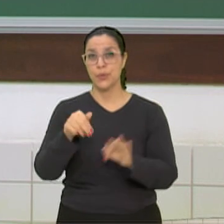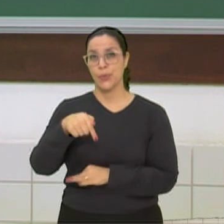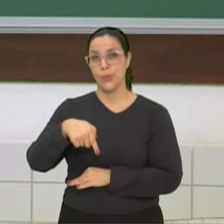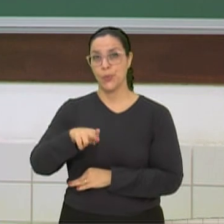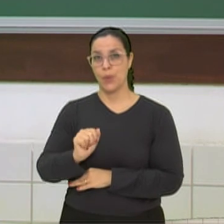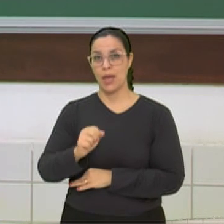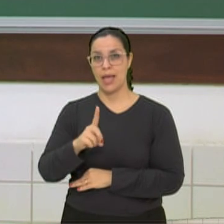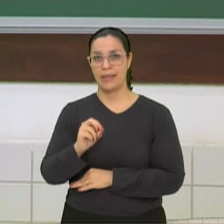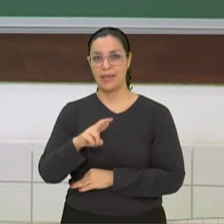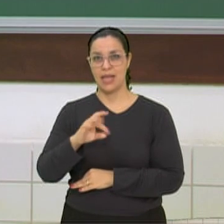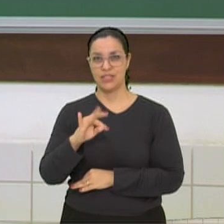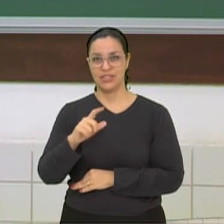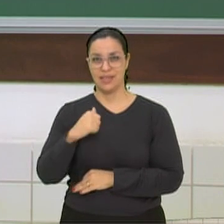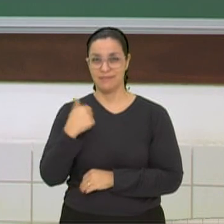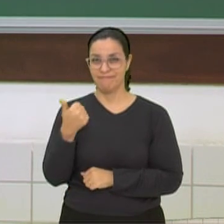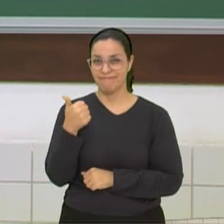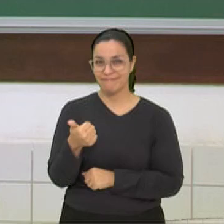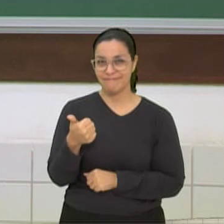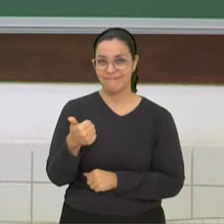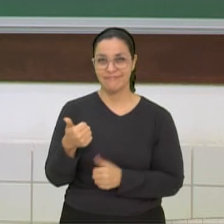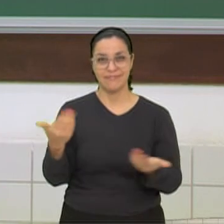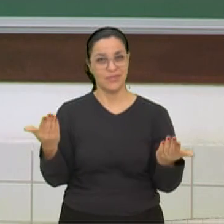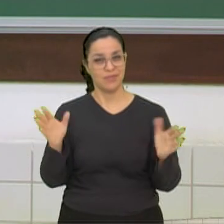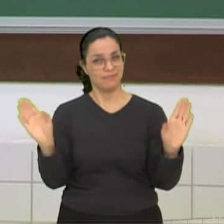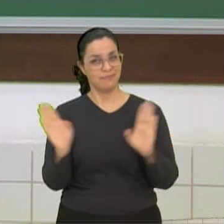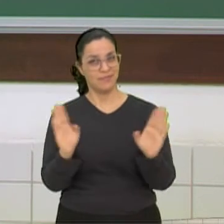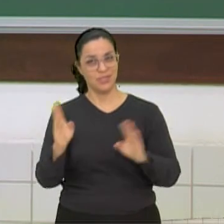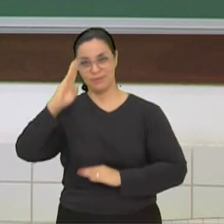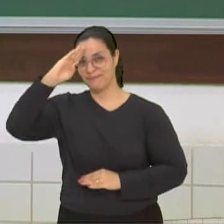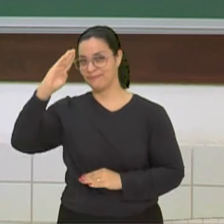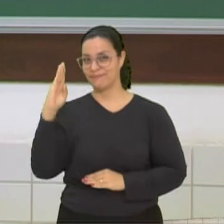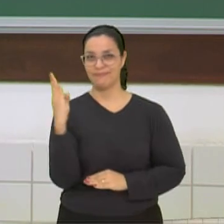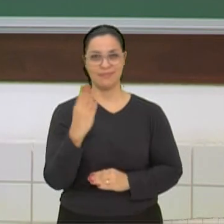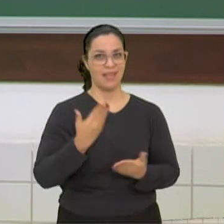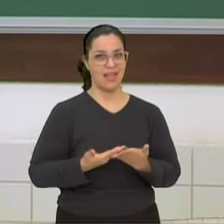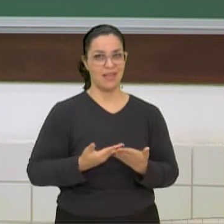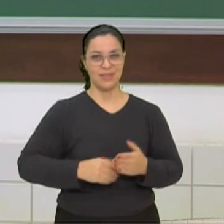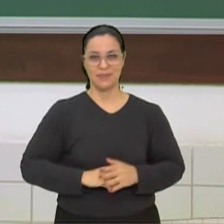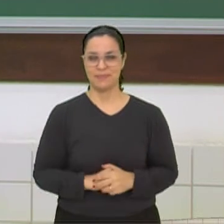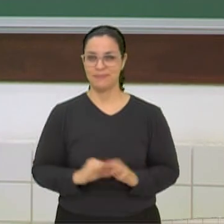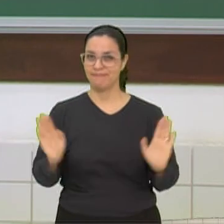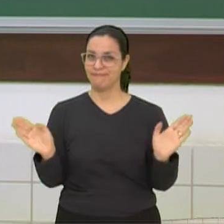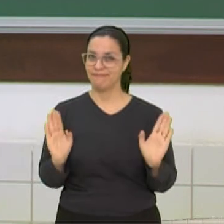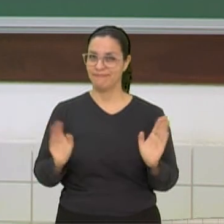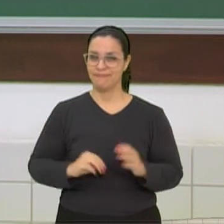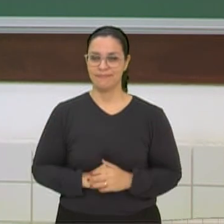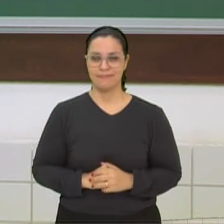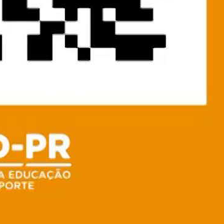quadrática, ok? Beleza? Vou ficando por aqui então e te espero na próxima aula. Tchau!